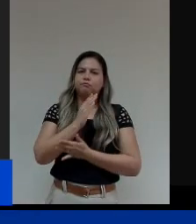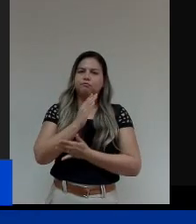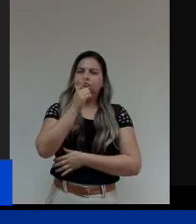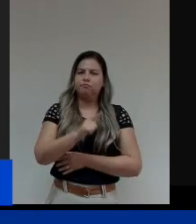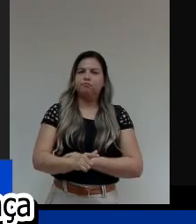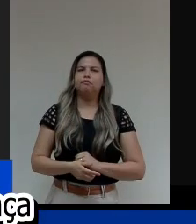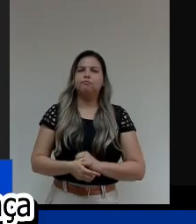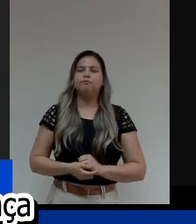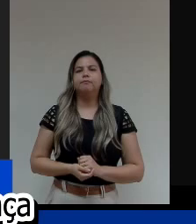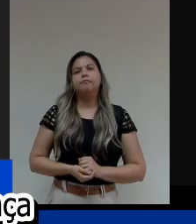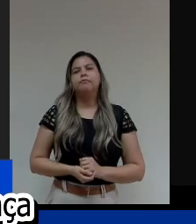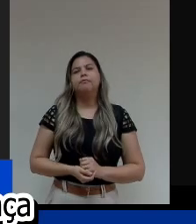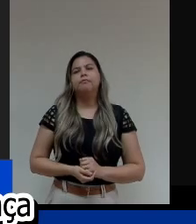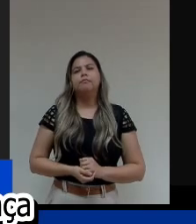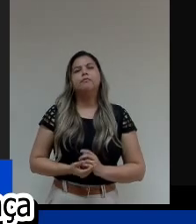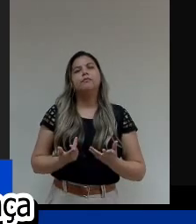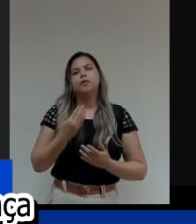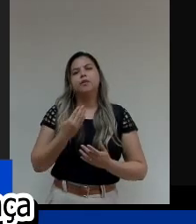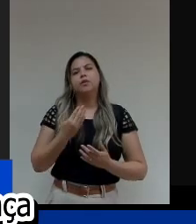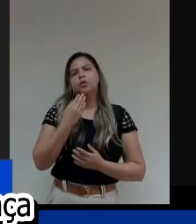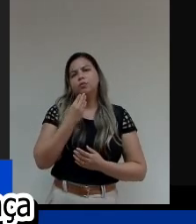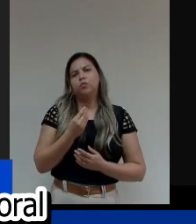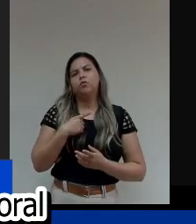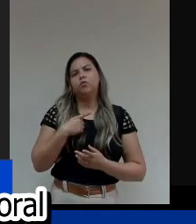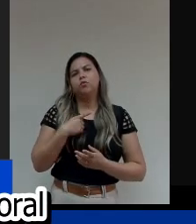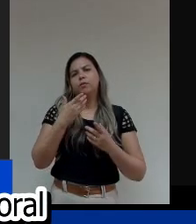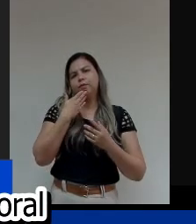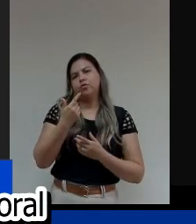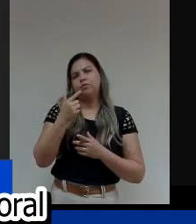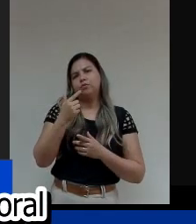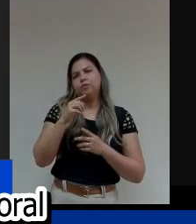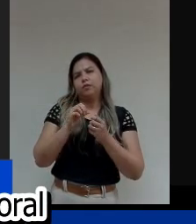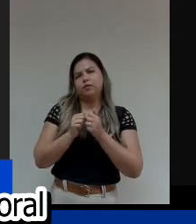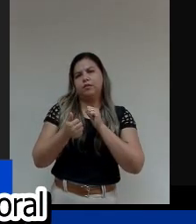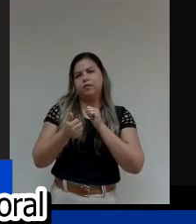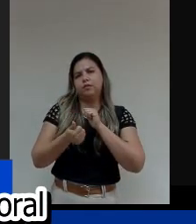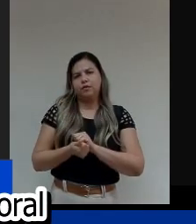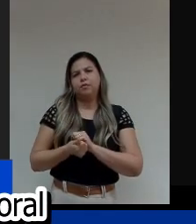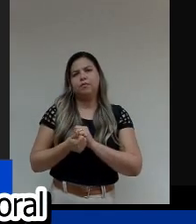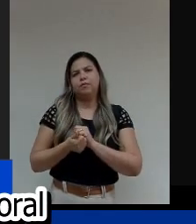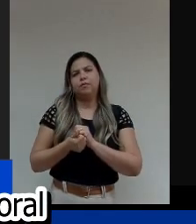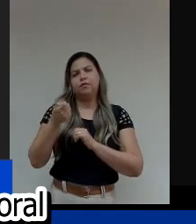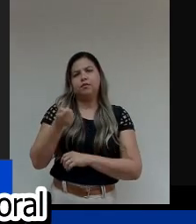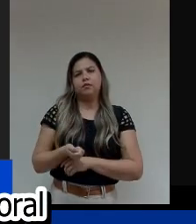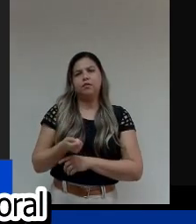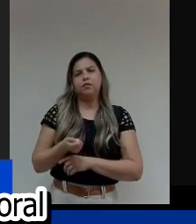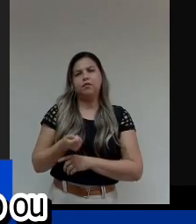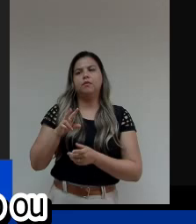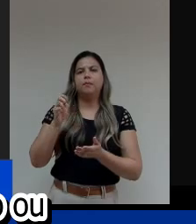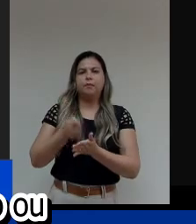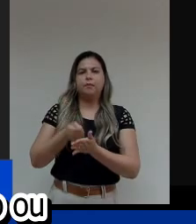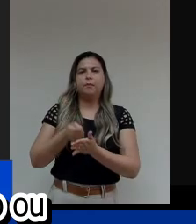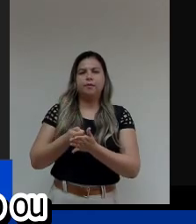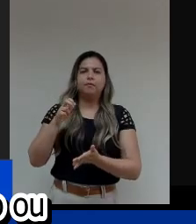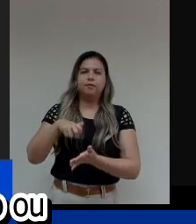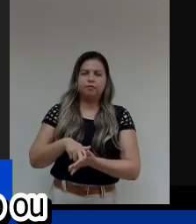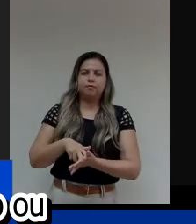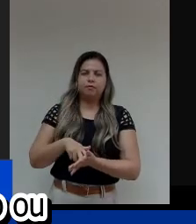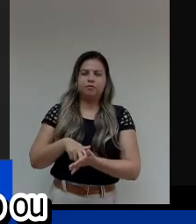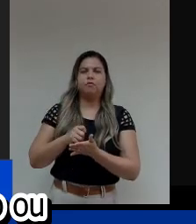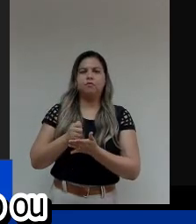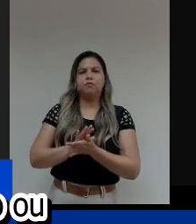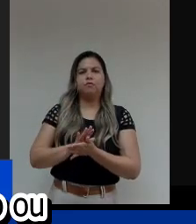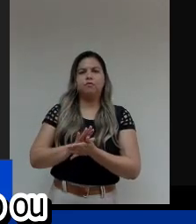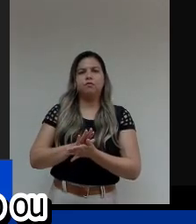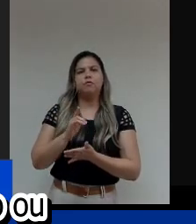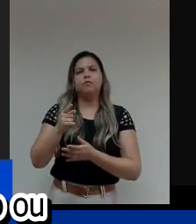candidatos. Por tais motivos, pediu a reforma da sentença de primeiro grau, pedindo a aplicação de multa eleitoral e, conforme